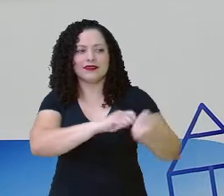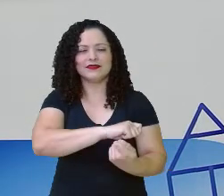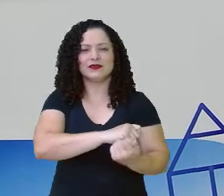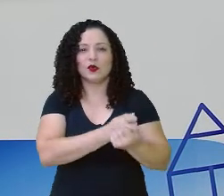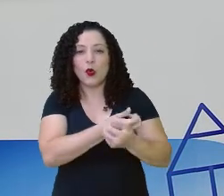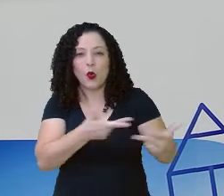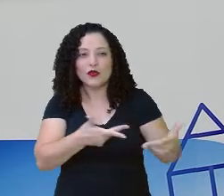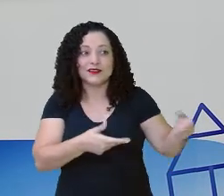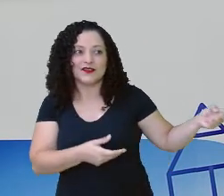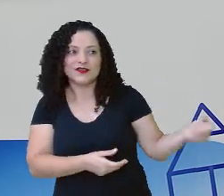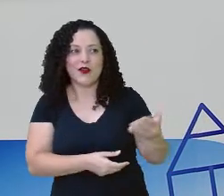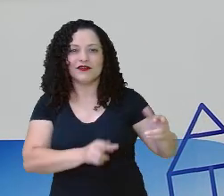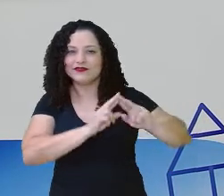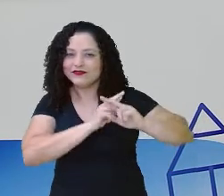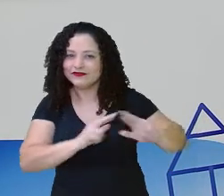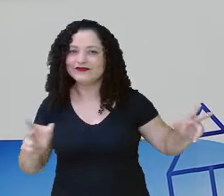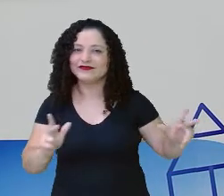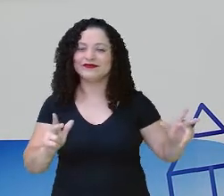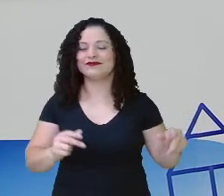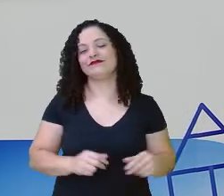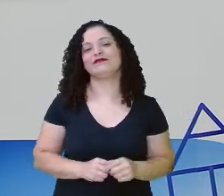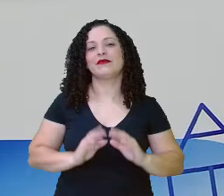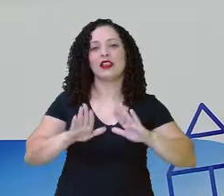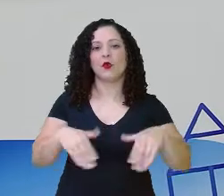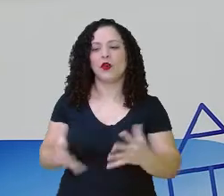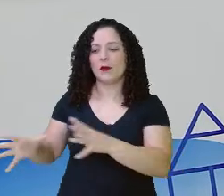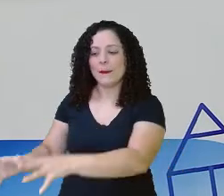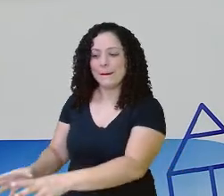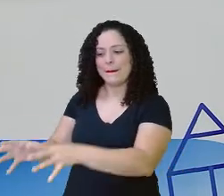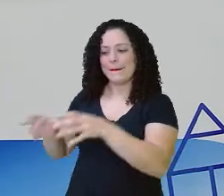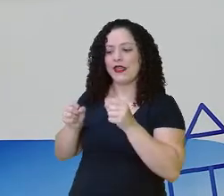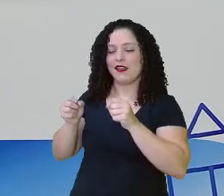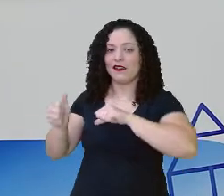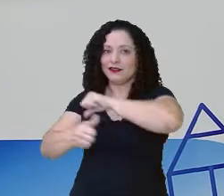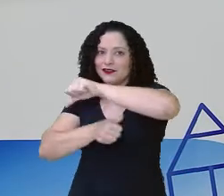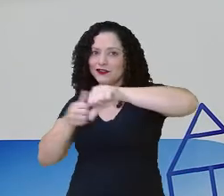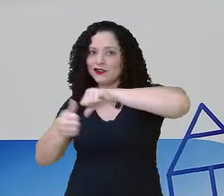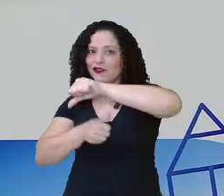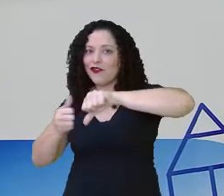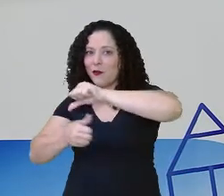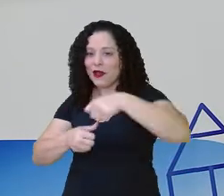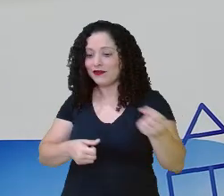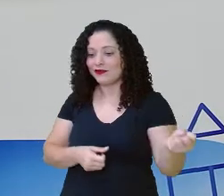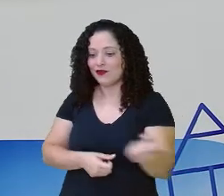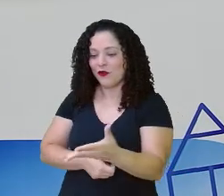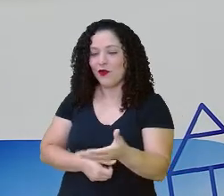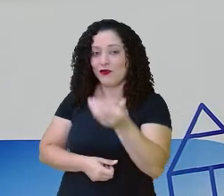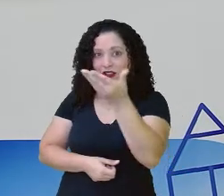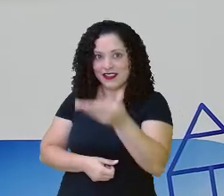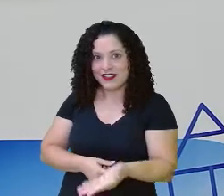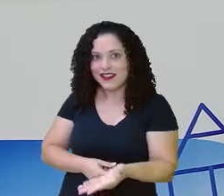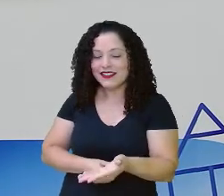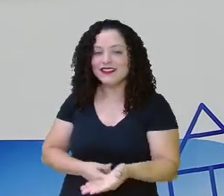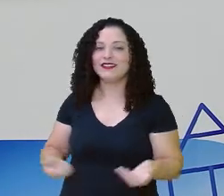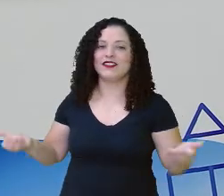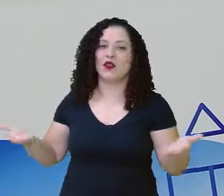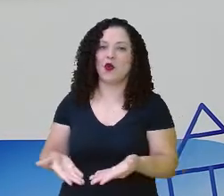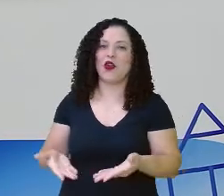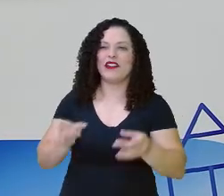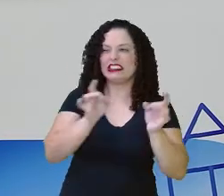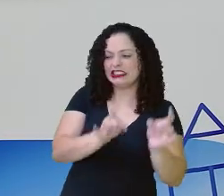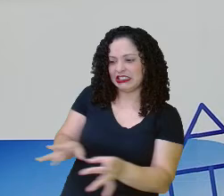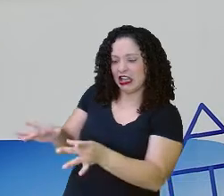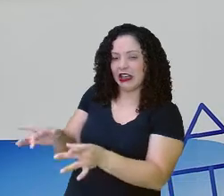material. Mas quando a gente reutiliza, quando a gente pega esse material e transforma ele já não vai mais para a